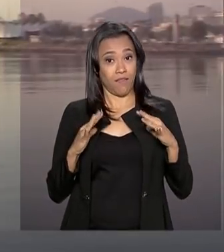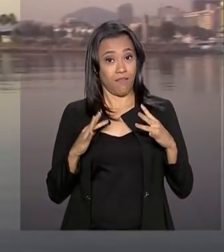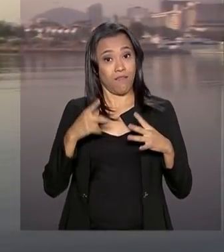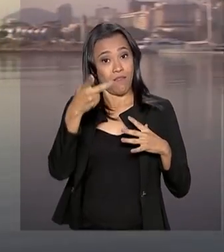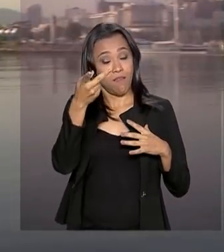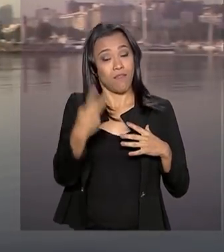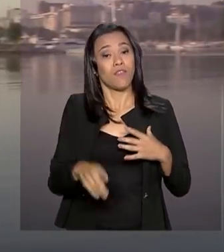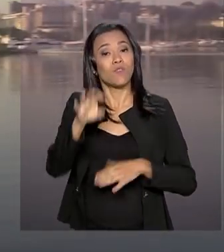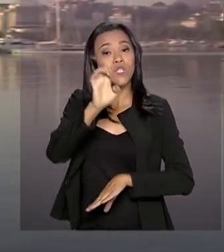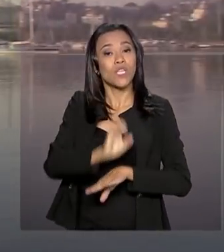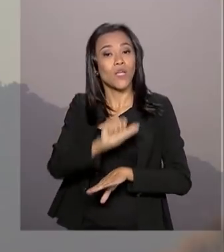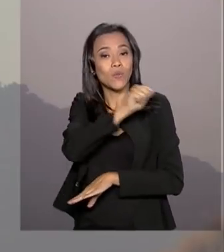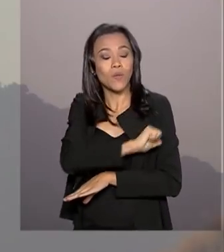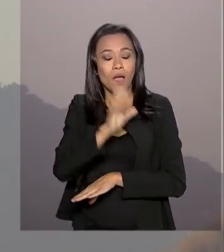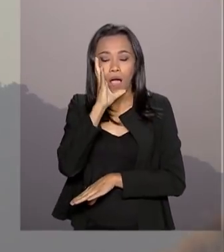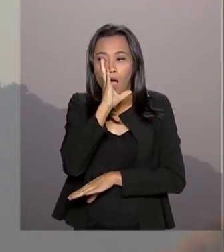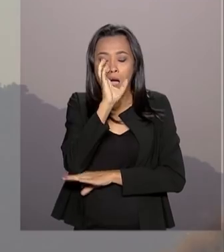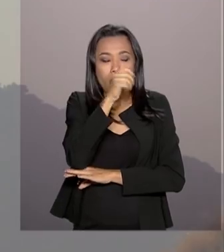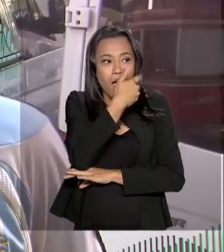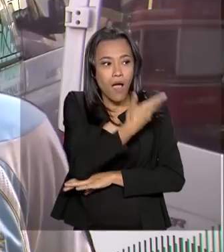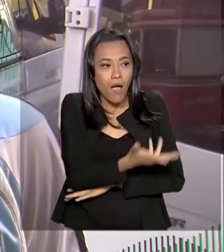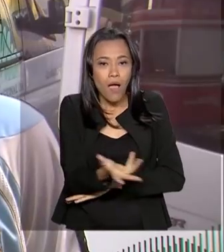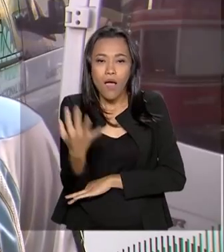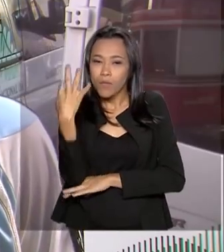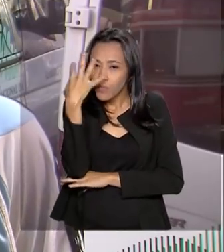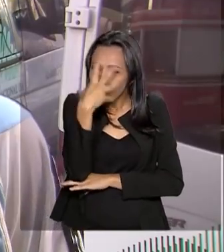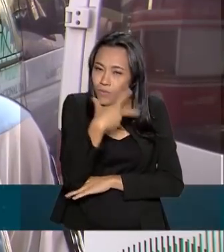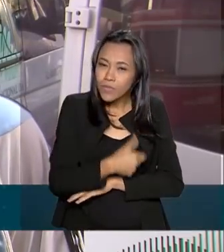e encantados com tanta beleza.